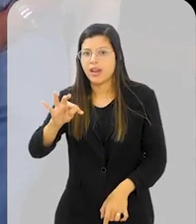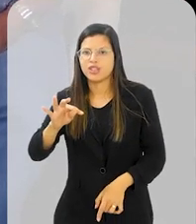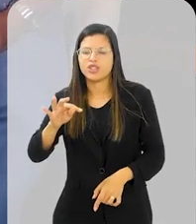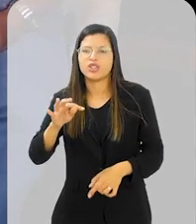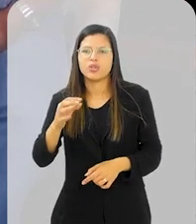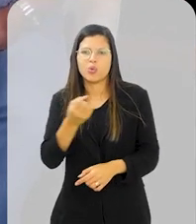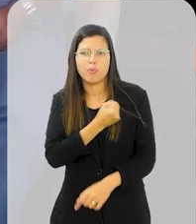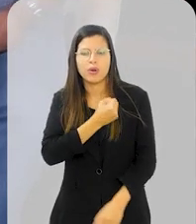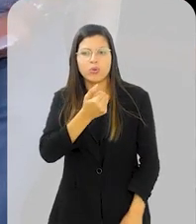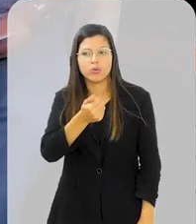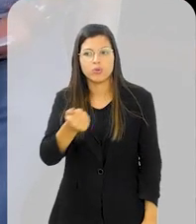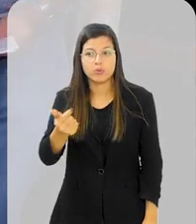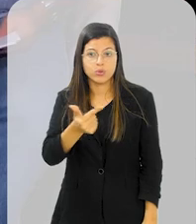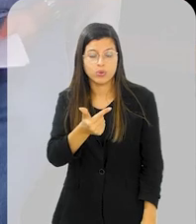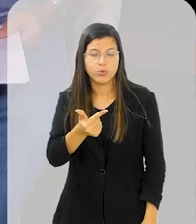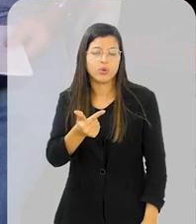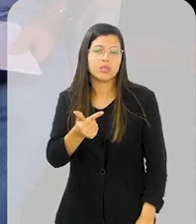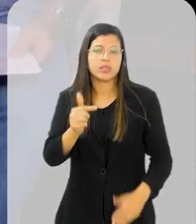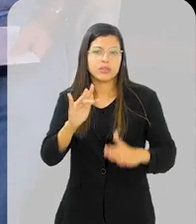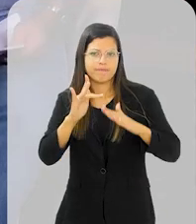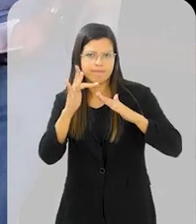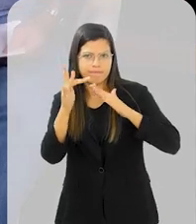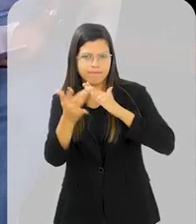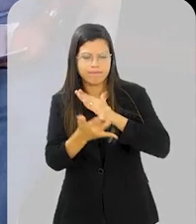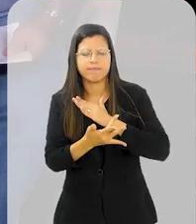canal 12, além das